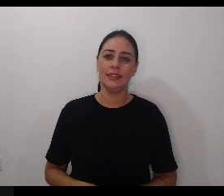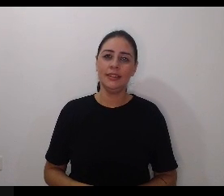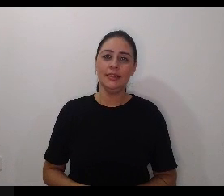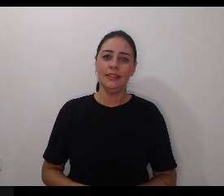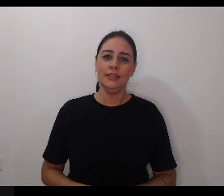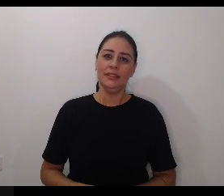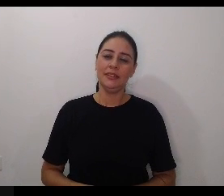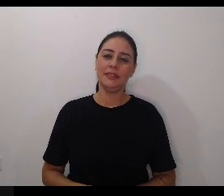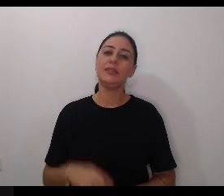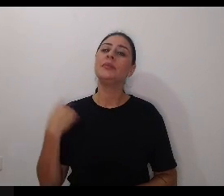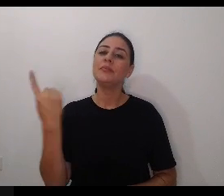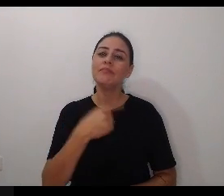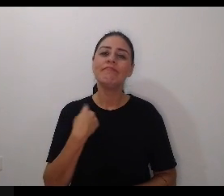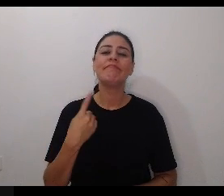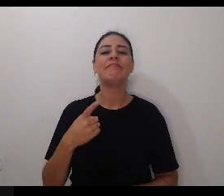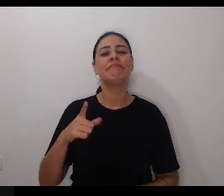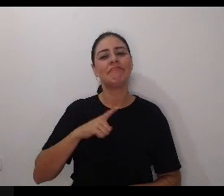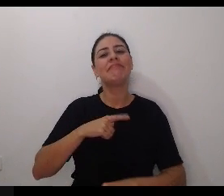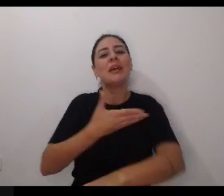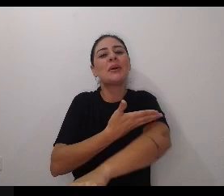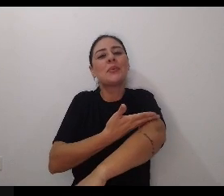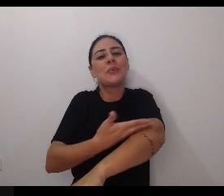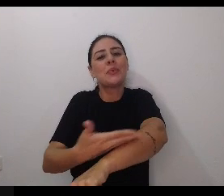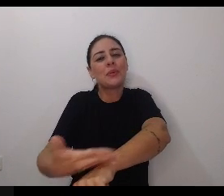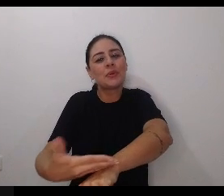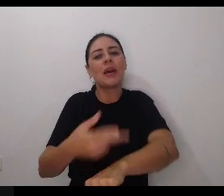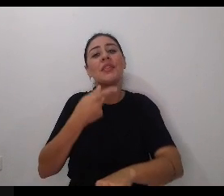vai perdendo essa motivação também.